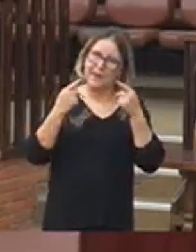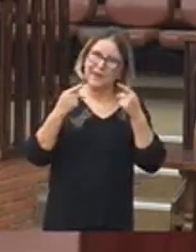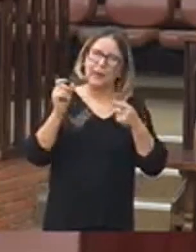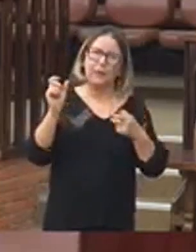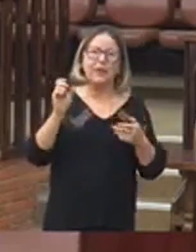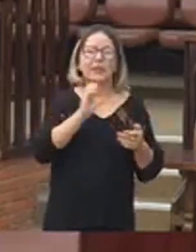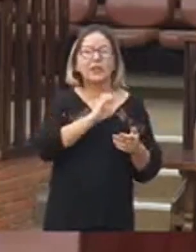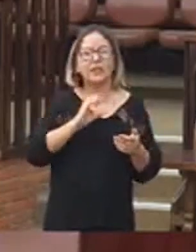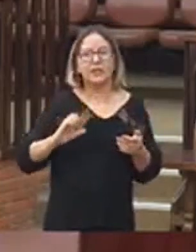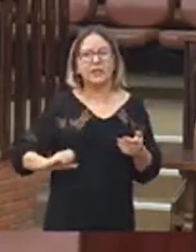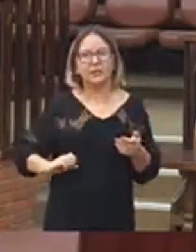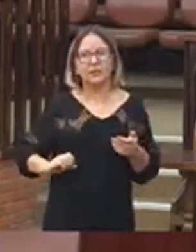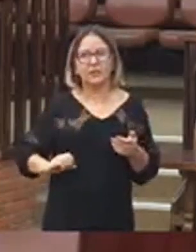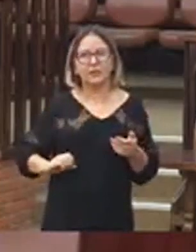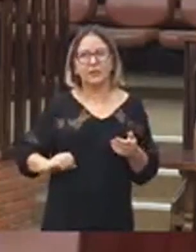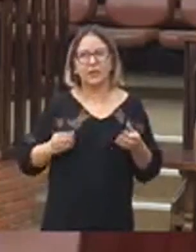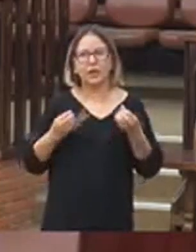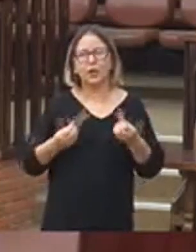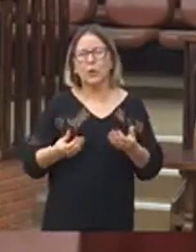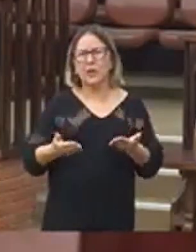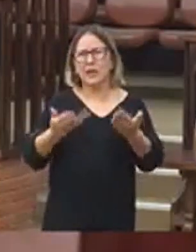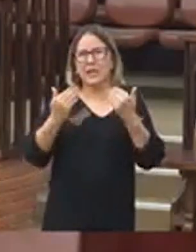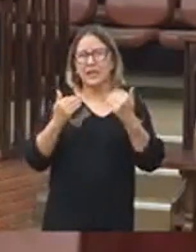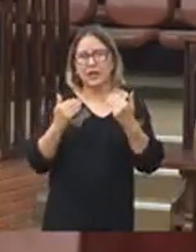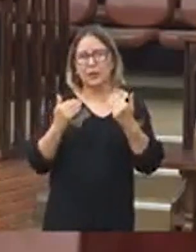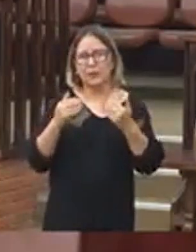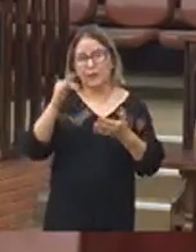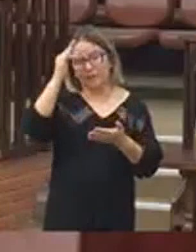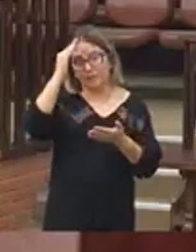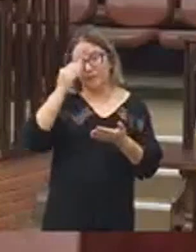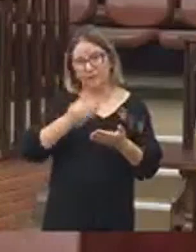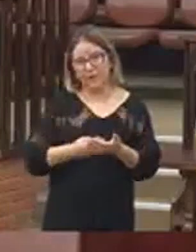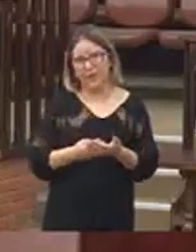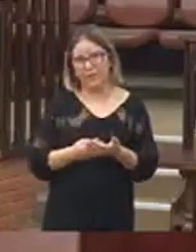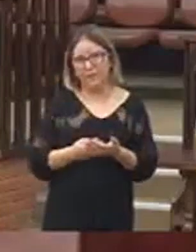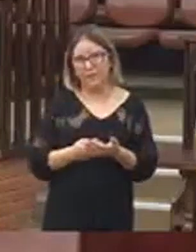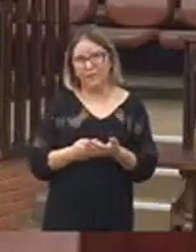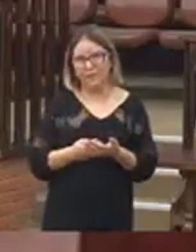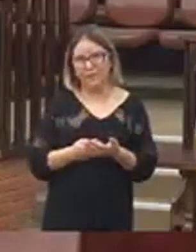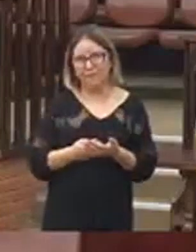Como é que a gente ganha fé? Pela exposição da palavra.